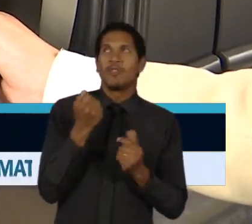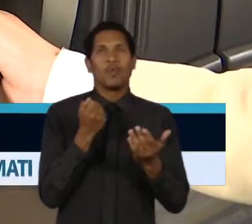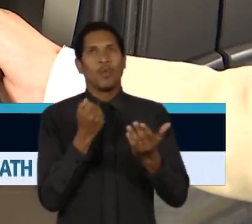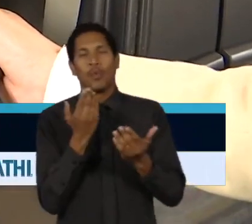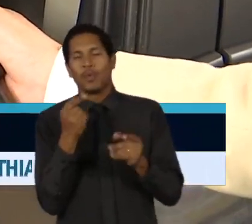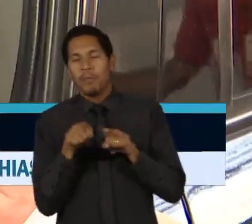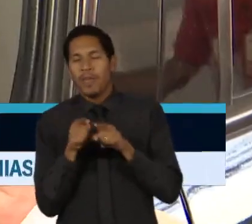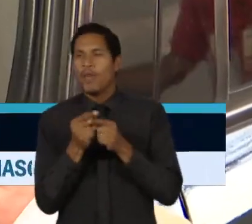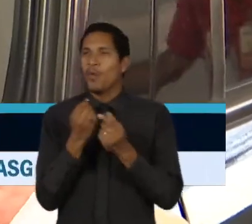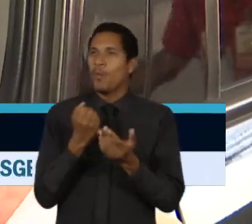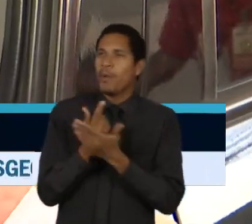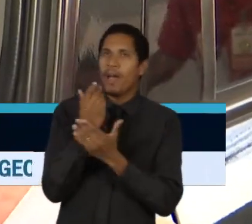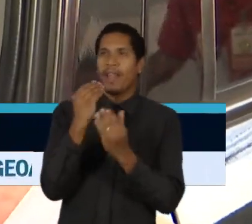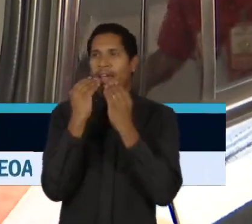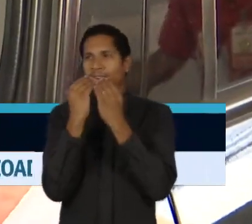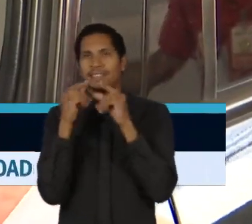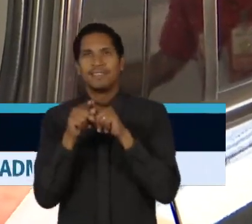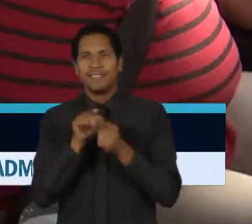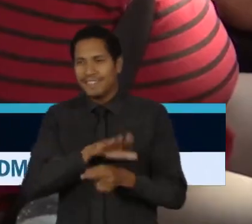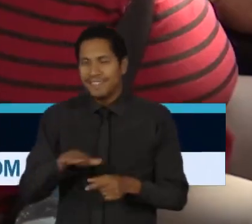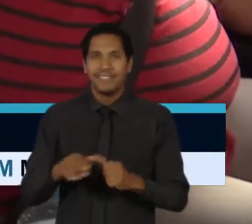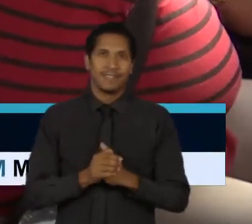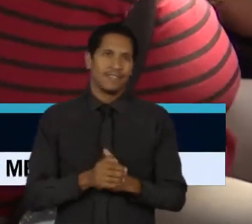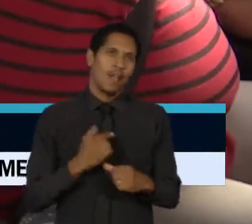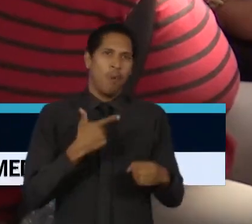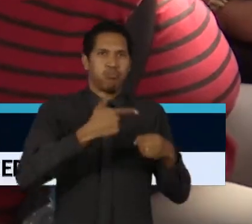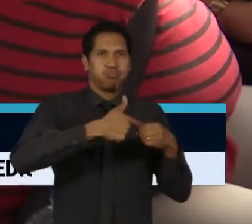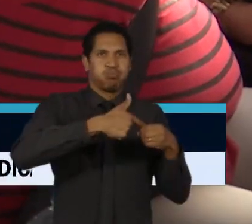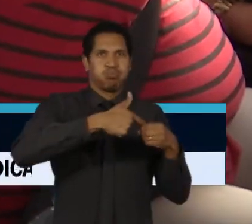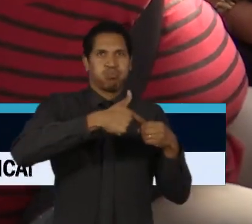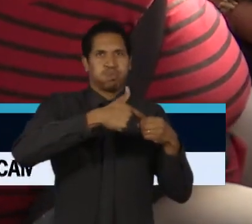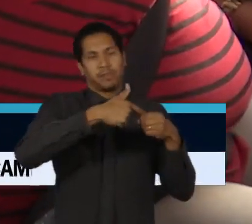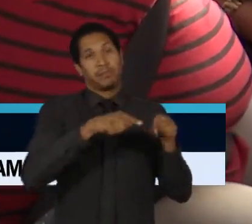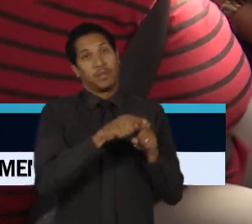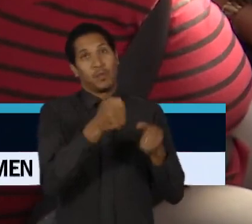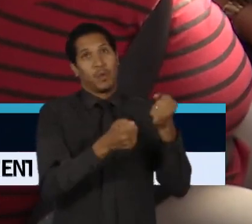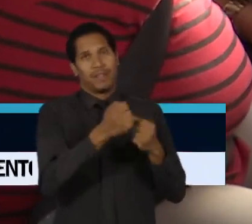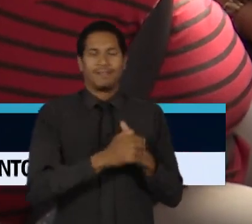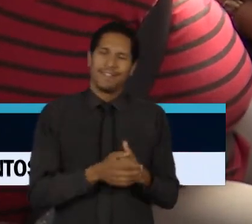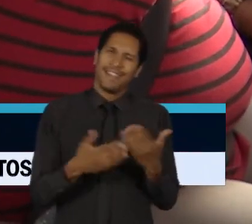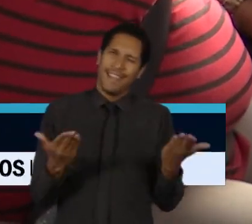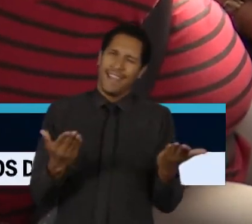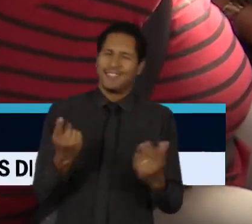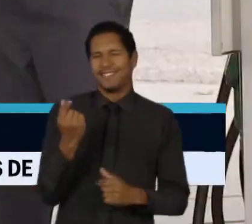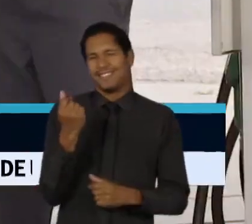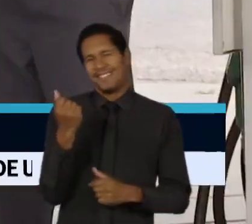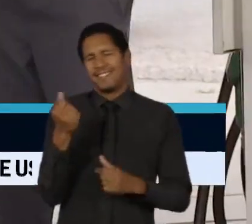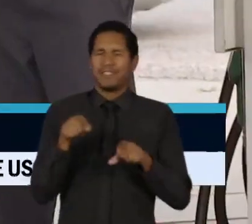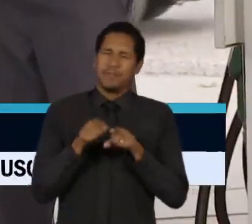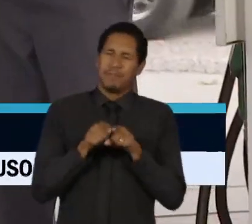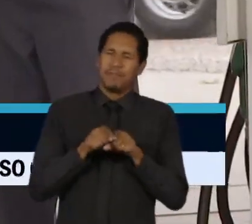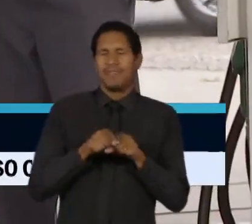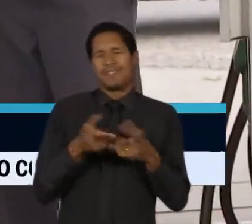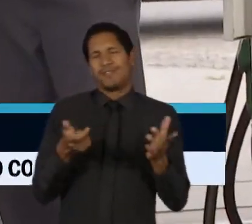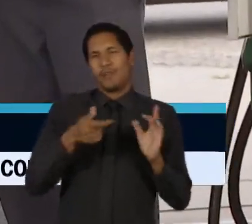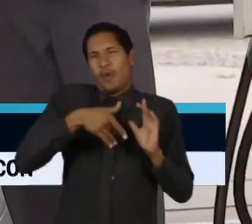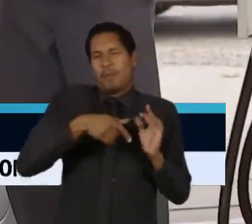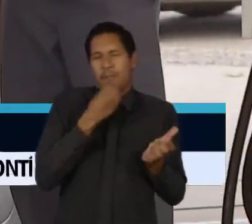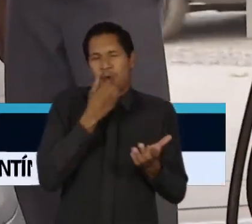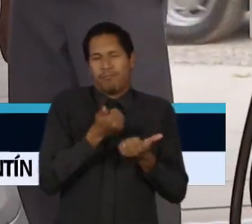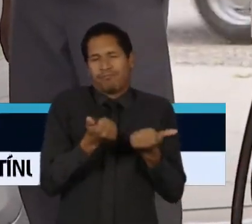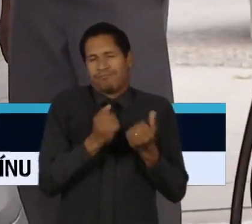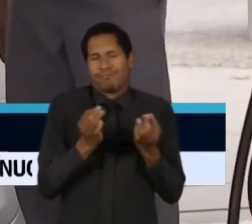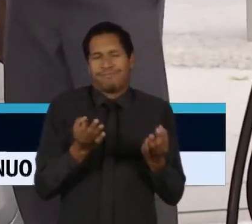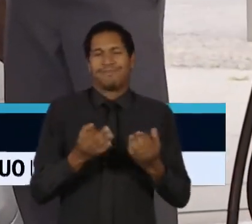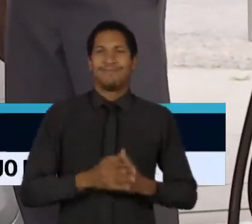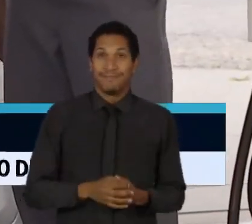lanche com as crianças. Vai encher o tanque do carro, com certeza. Ah, com certeza, né? Um dinheirinho, né, sobrando é sempre muito bom, né? E em tempos de vacas